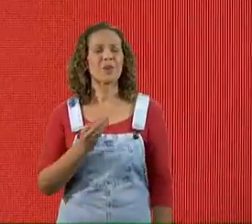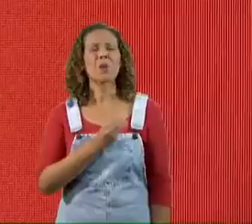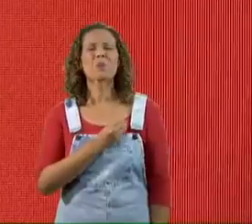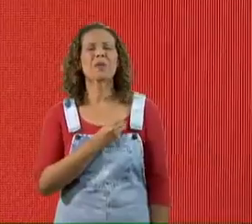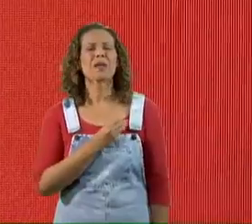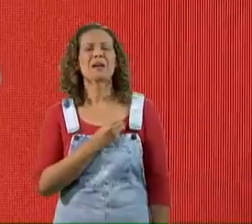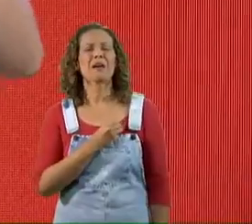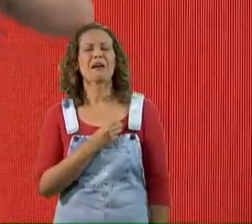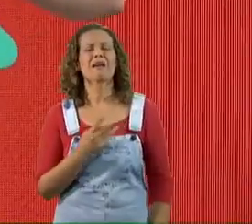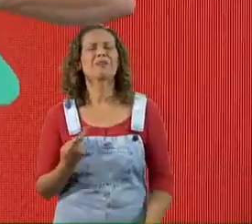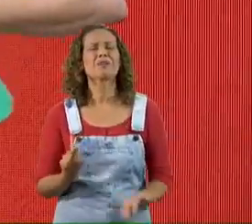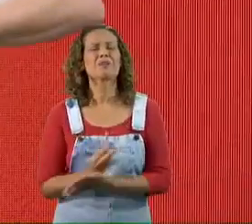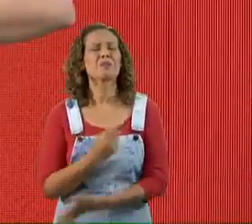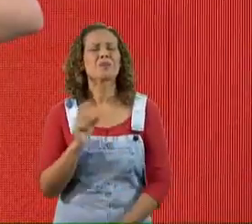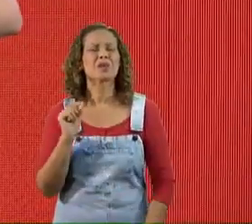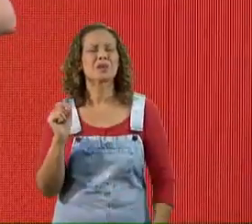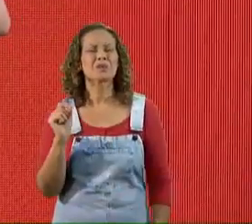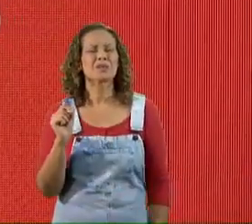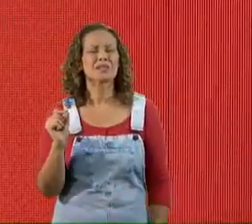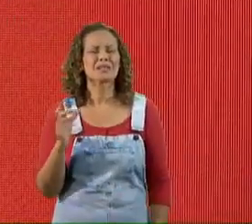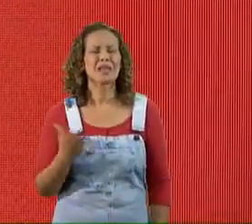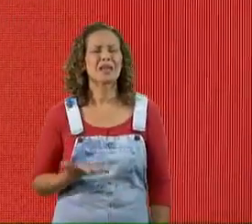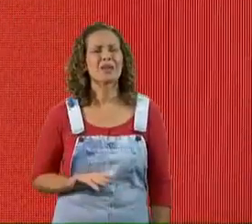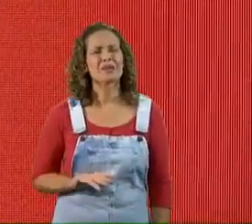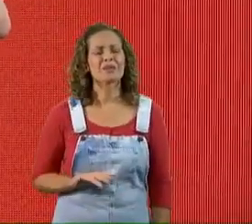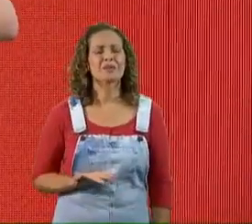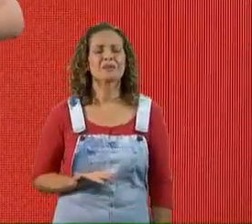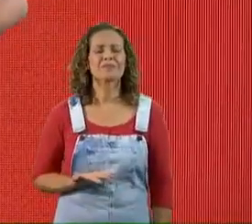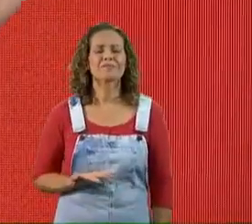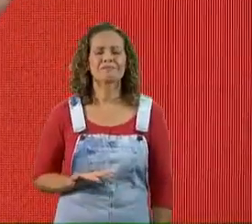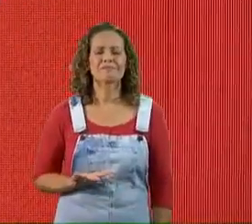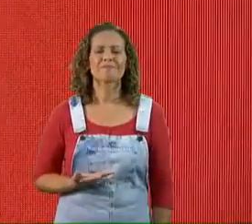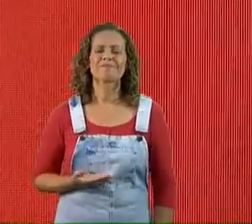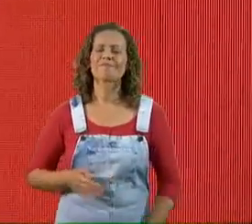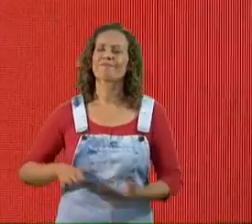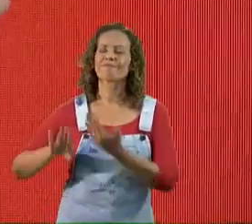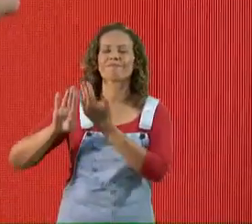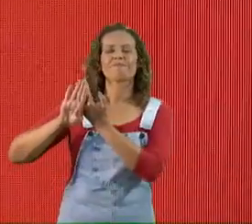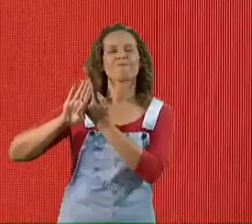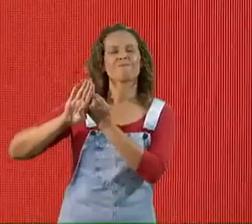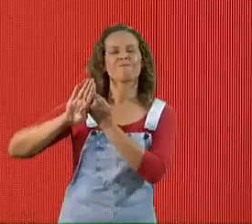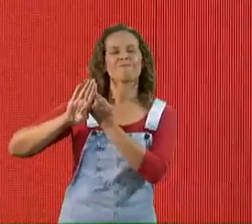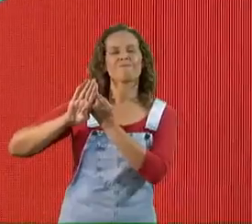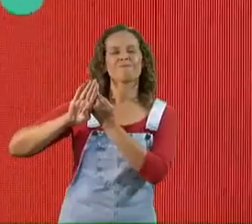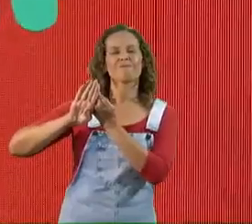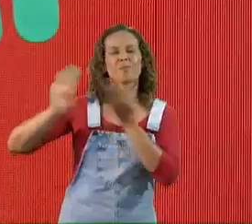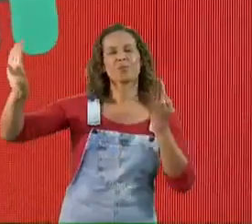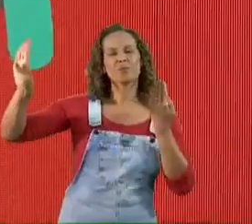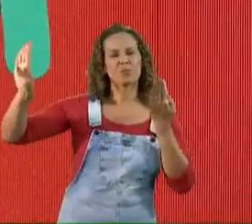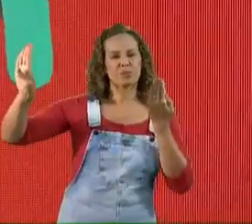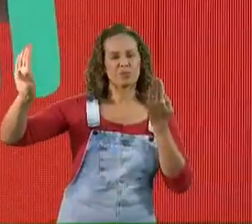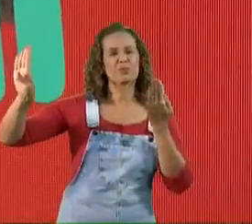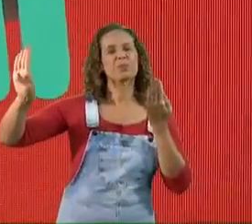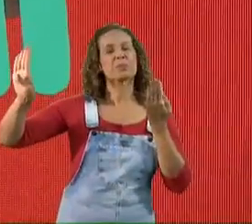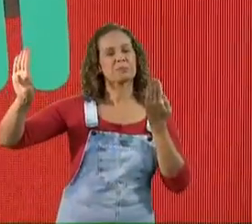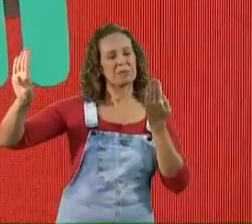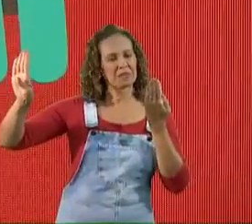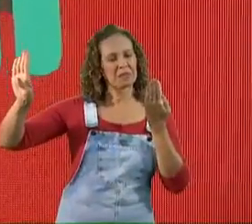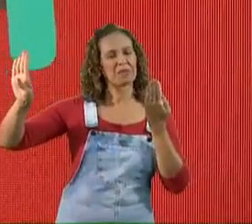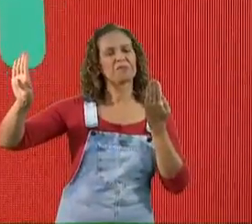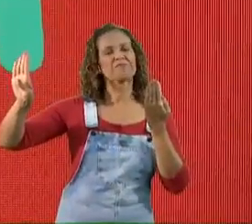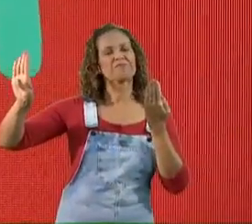quando ele entrou no mundo? Sabe o que o pecado fez? Ele nos separou de